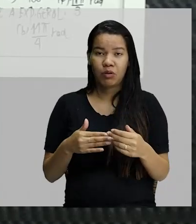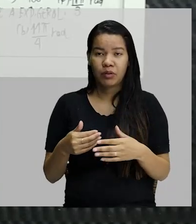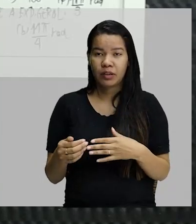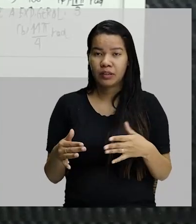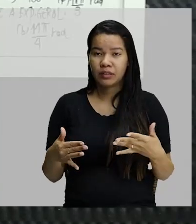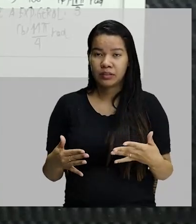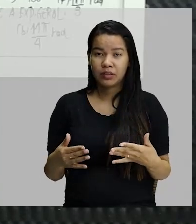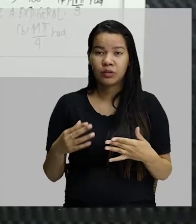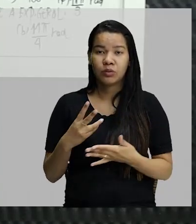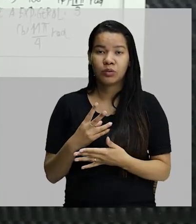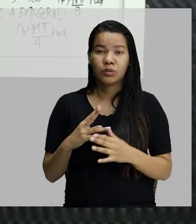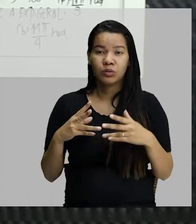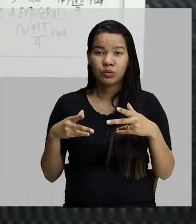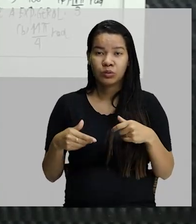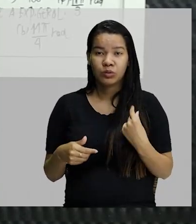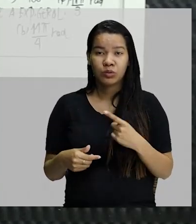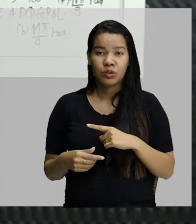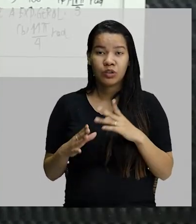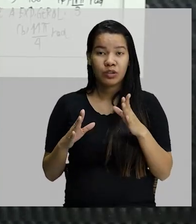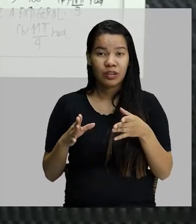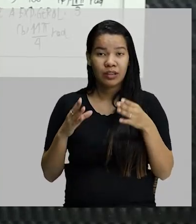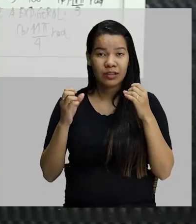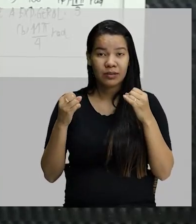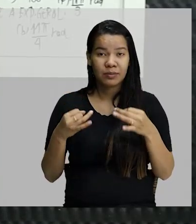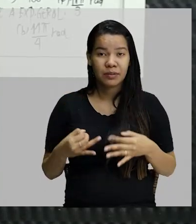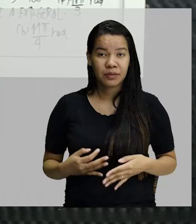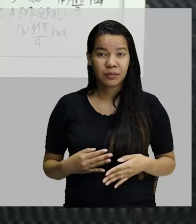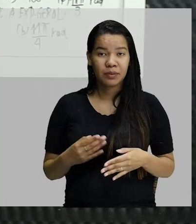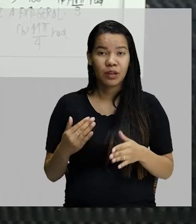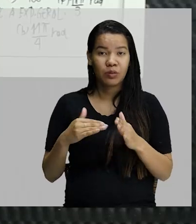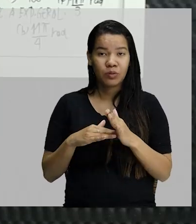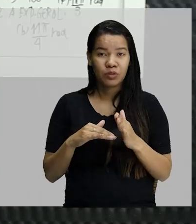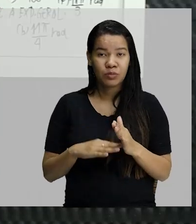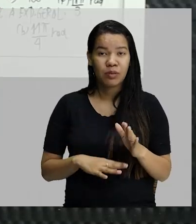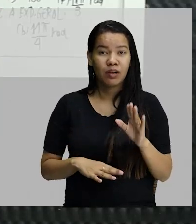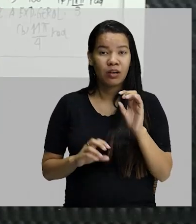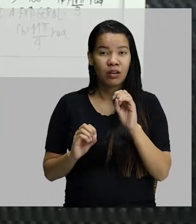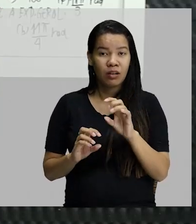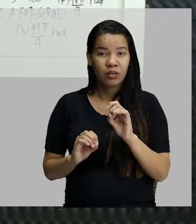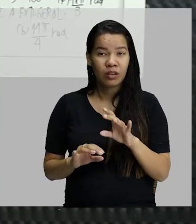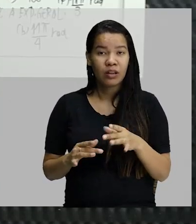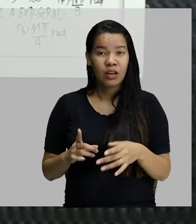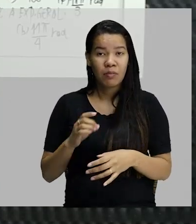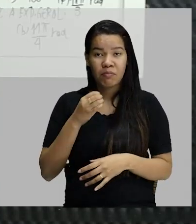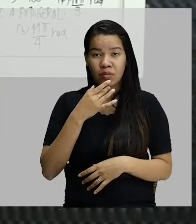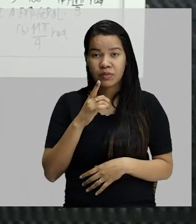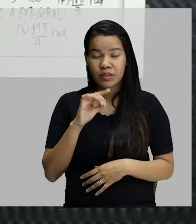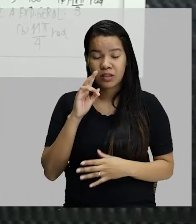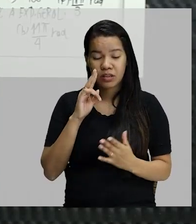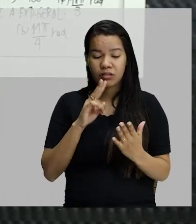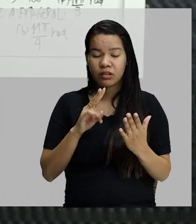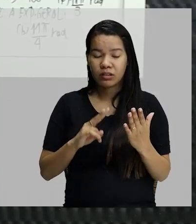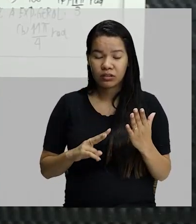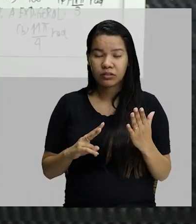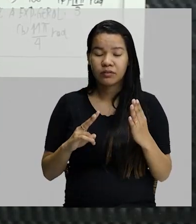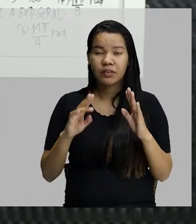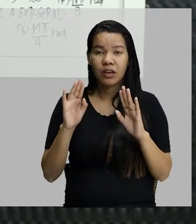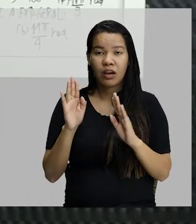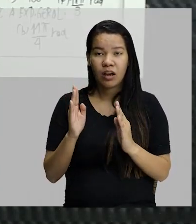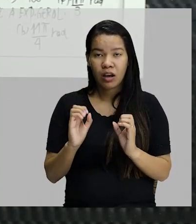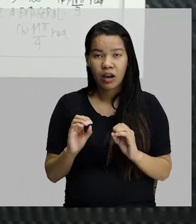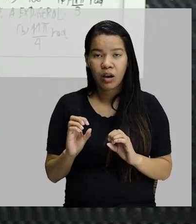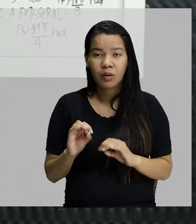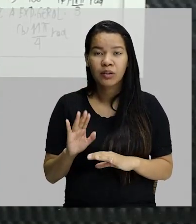tudo nós já falamos aí na última aula, extremamente importante que você acompanhe essa aula, porque se você não entender o funcionamento do